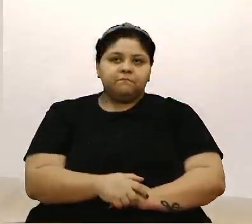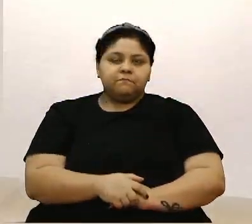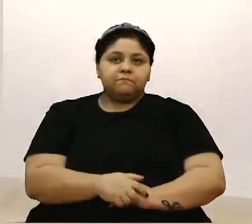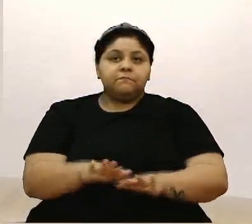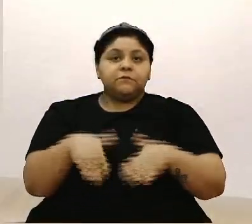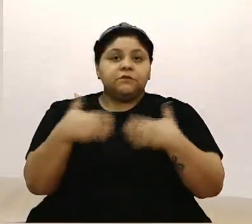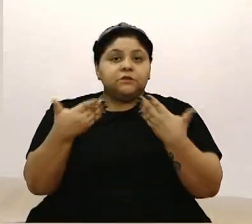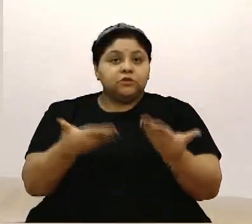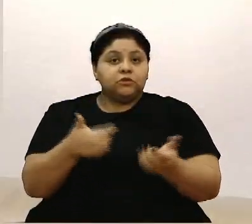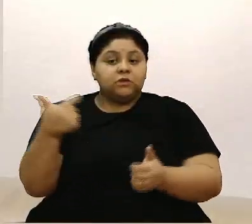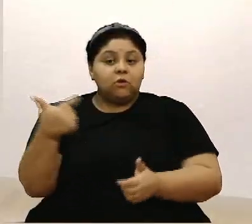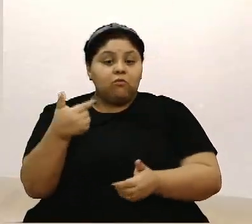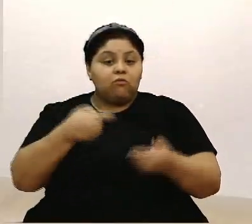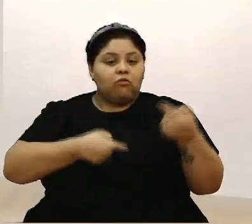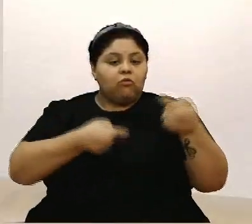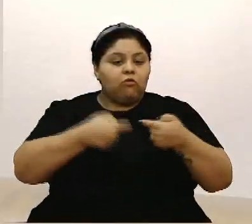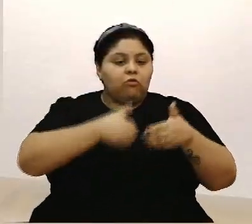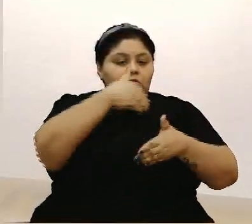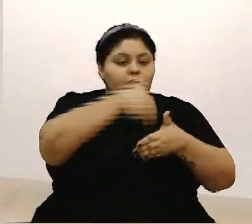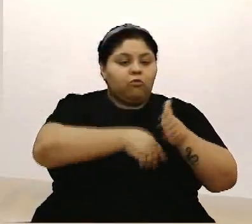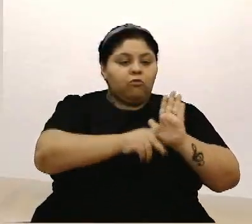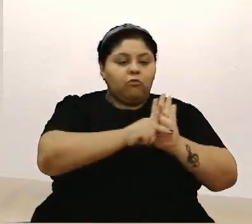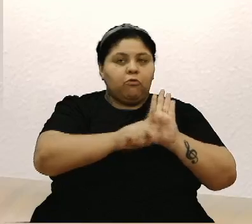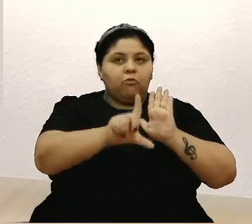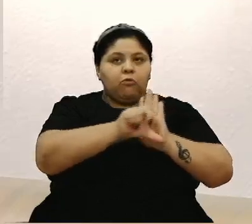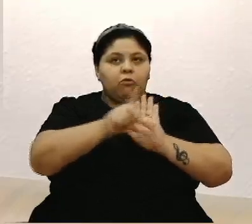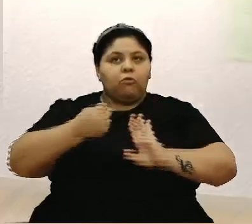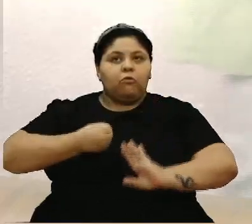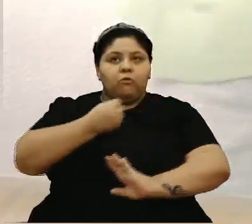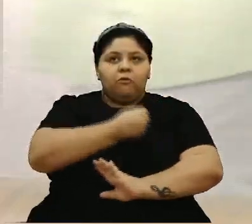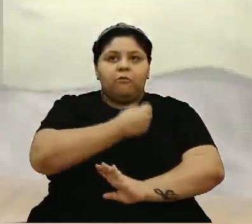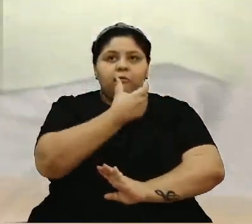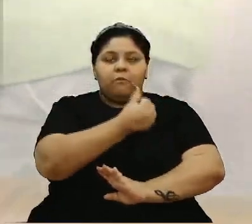Então, em segunda discussão e votação, projeto de lei número